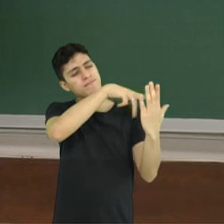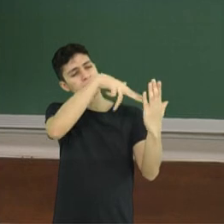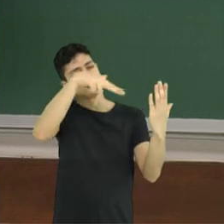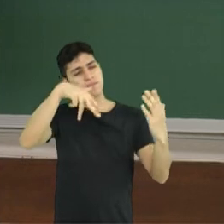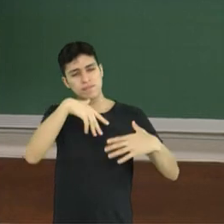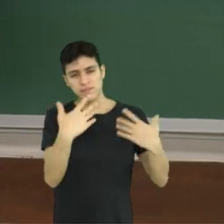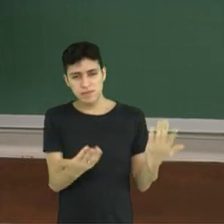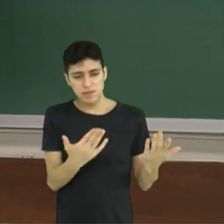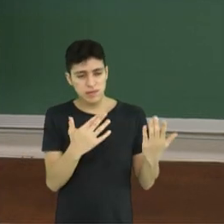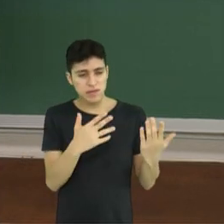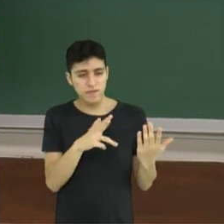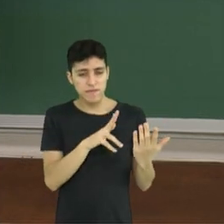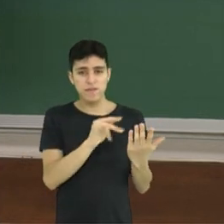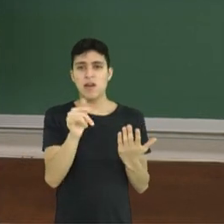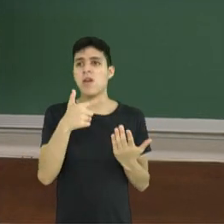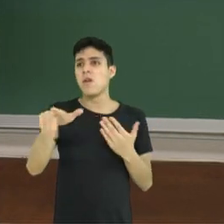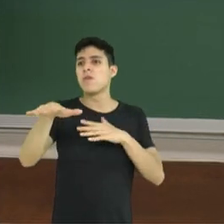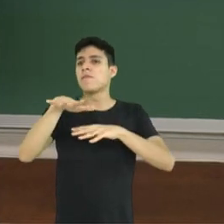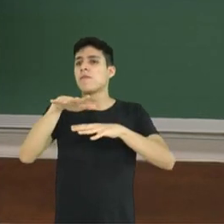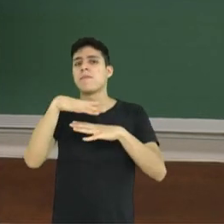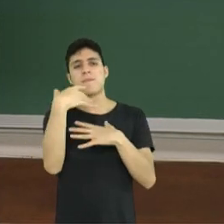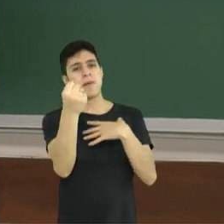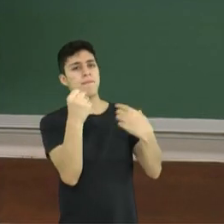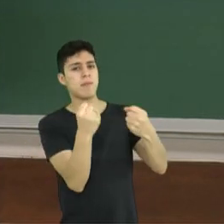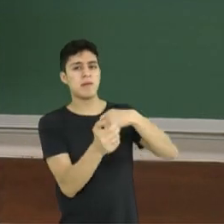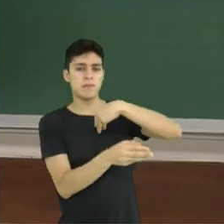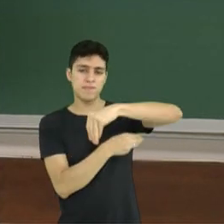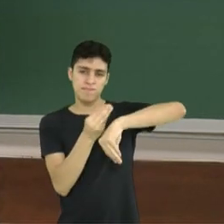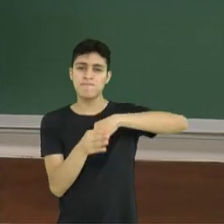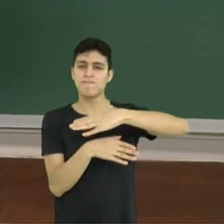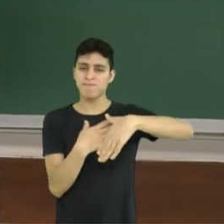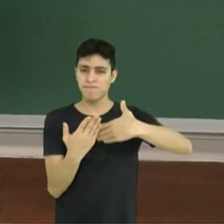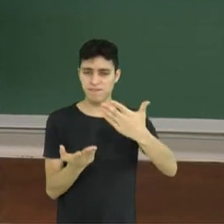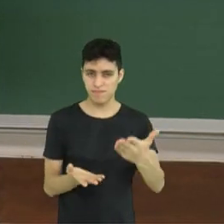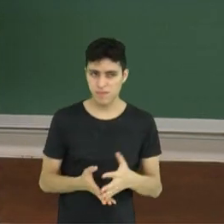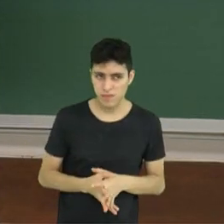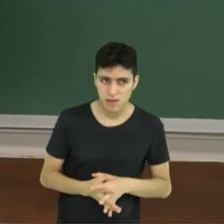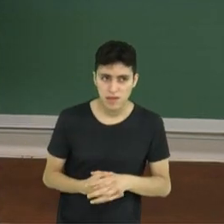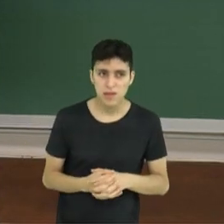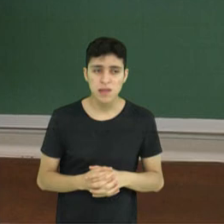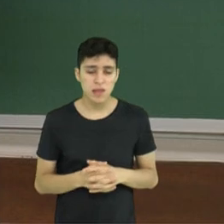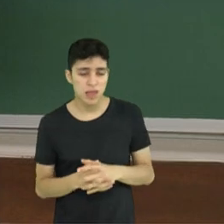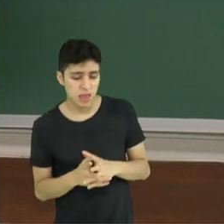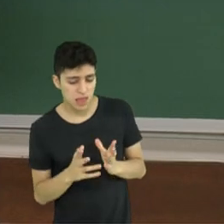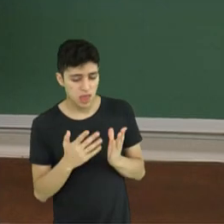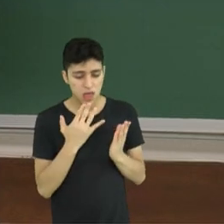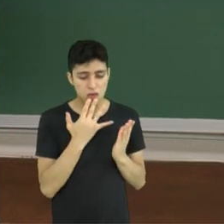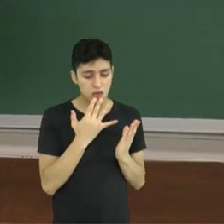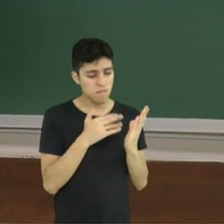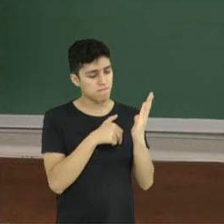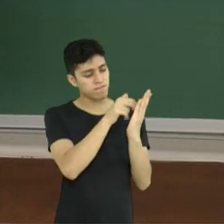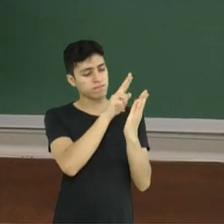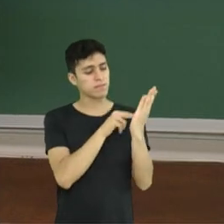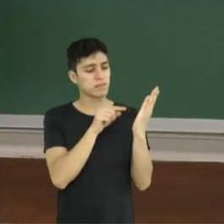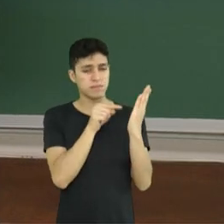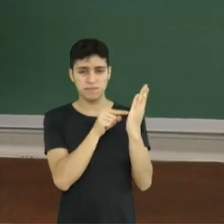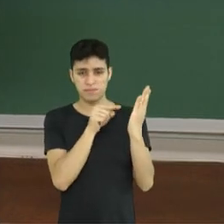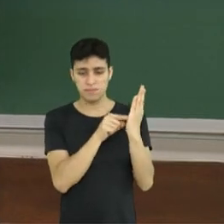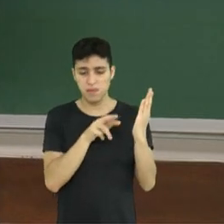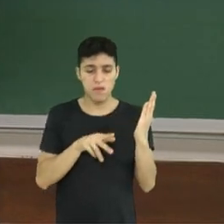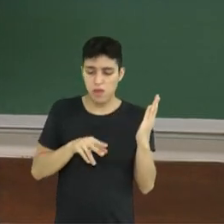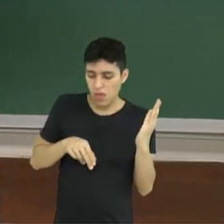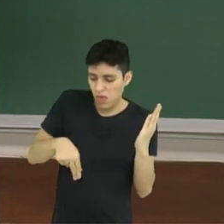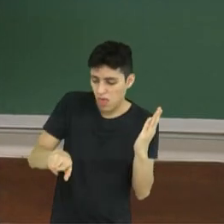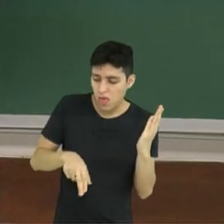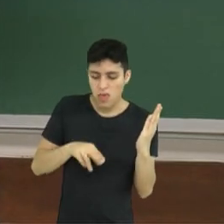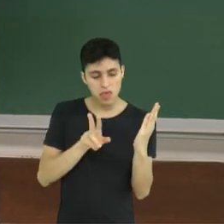e isso vai para diversos outros movimentos que a gente vai ver posteriormente então a mistura da tinta no Impressionismo cidade na tela